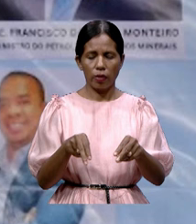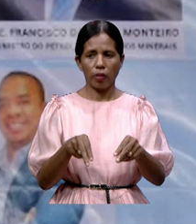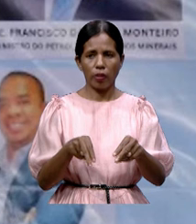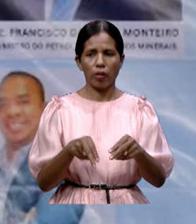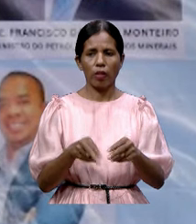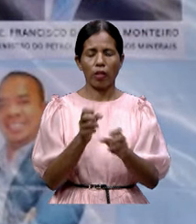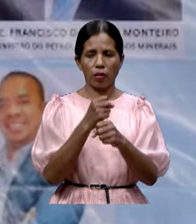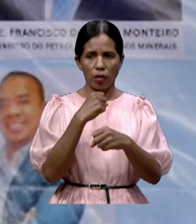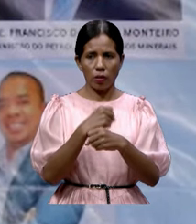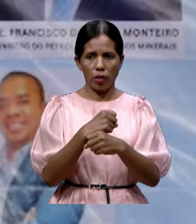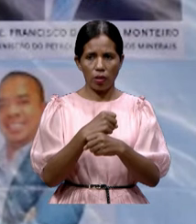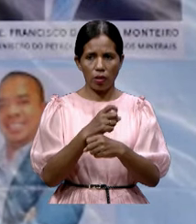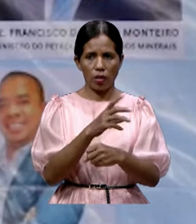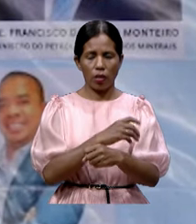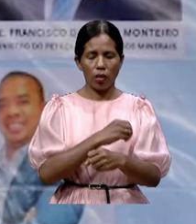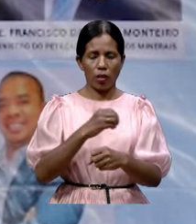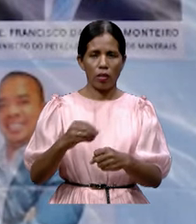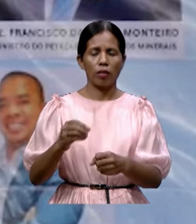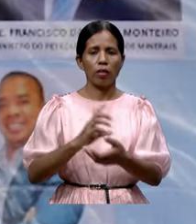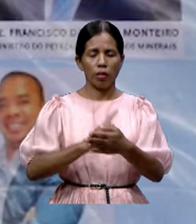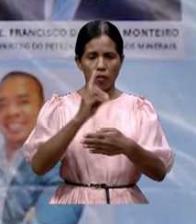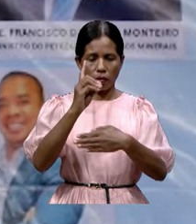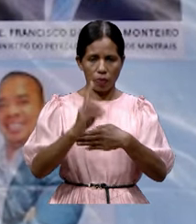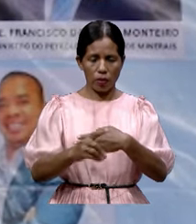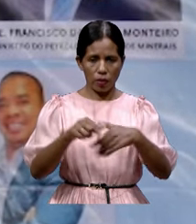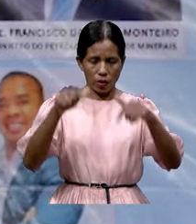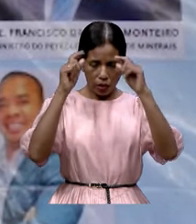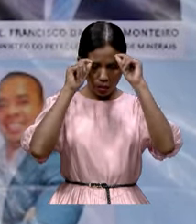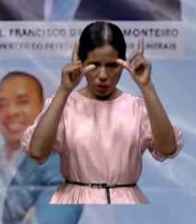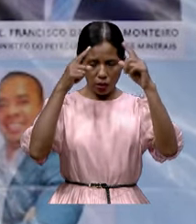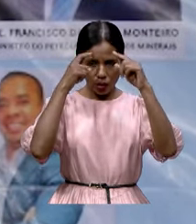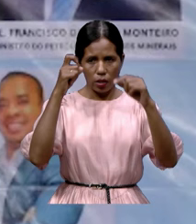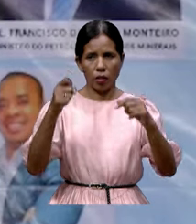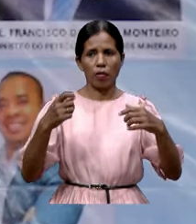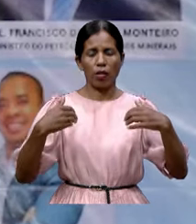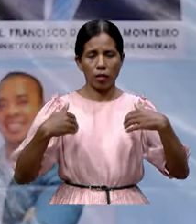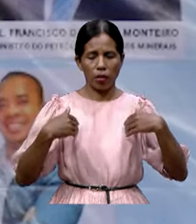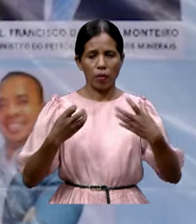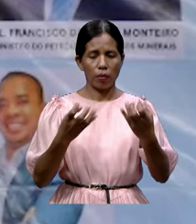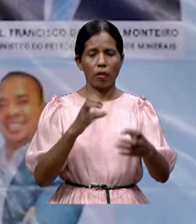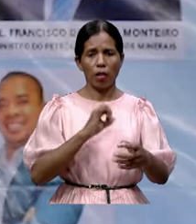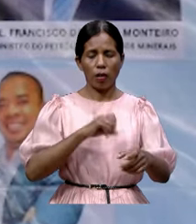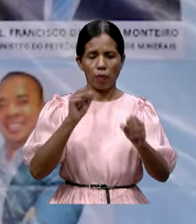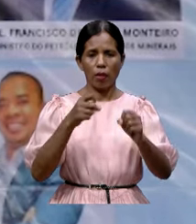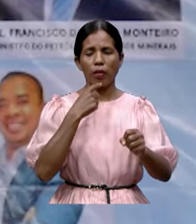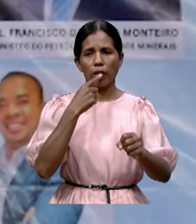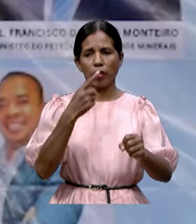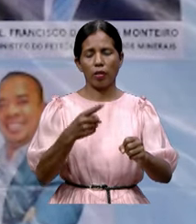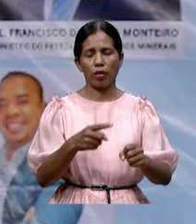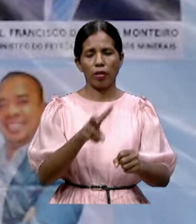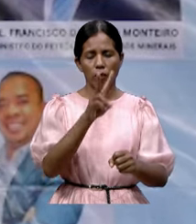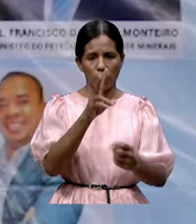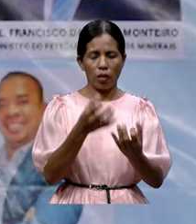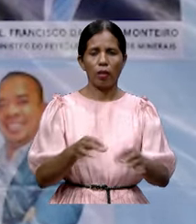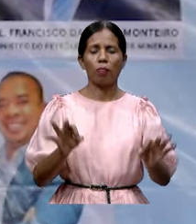para tuar o investimento em Timor-Leste. Tamba bele ia razão barbara, mas sabe ele ia razão rua